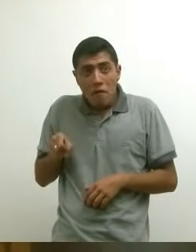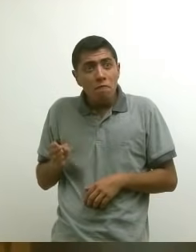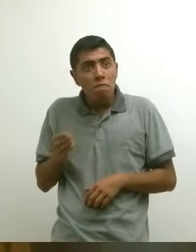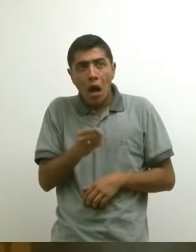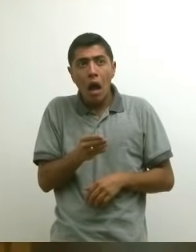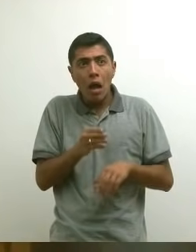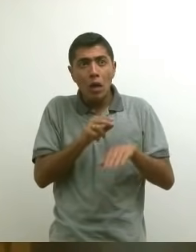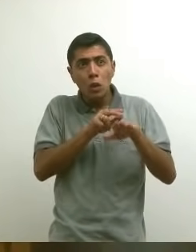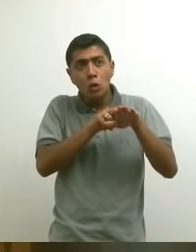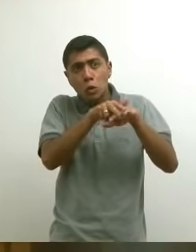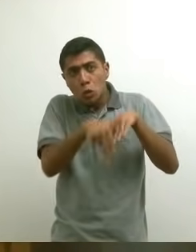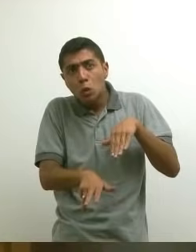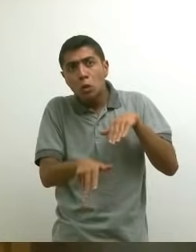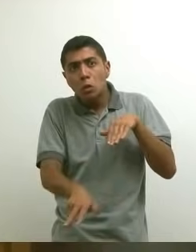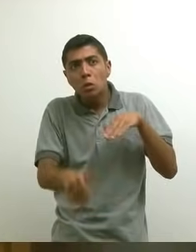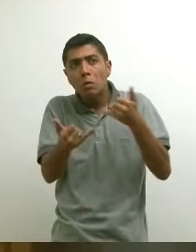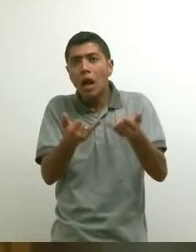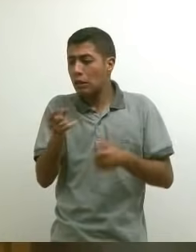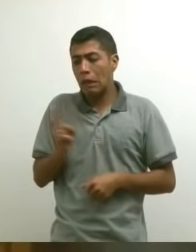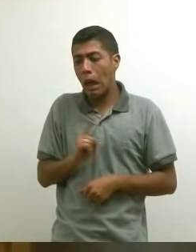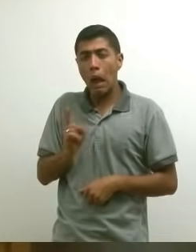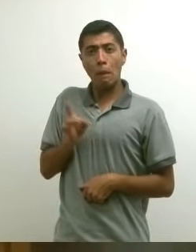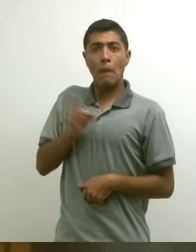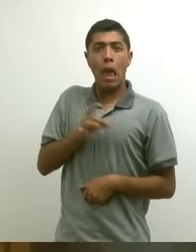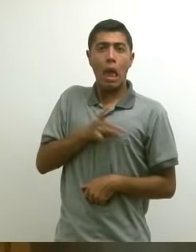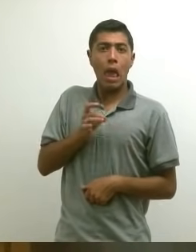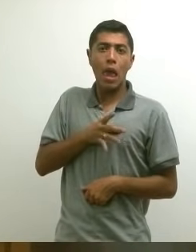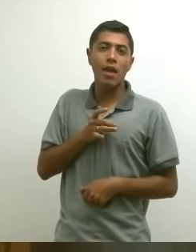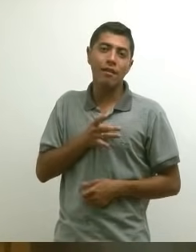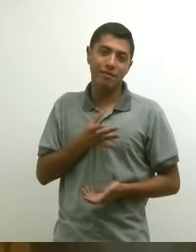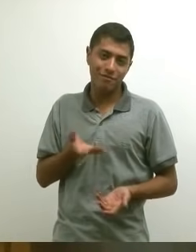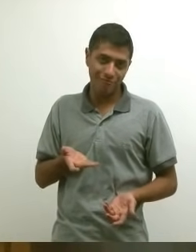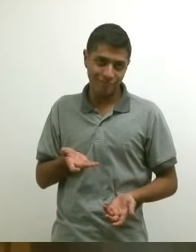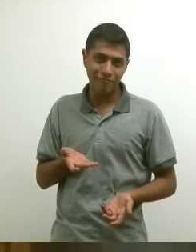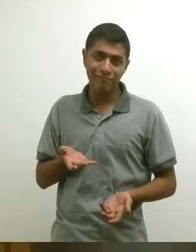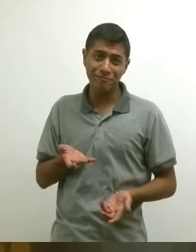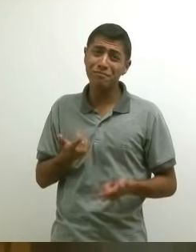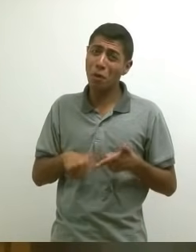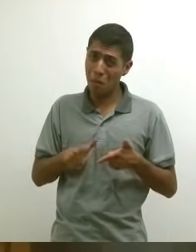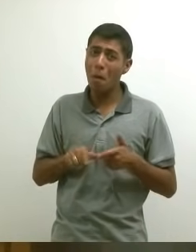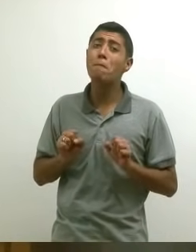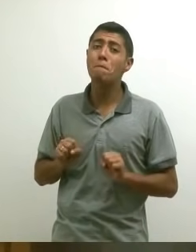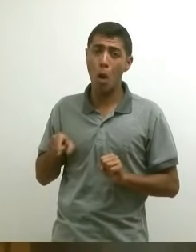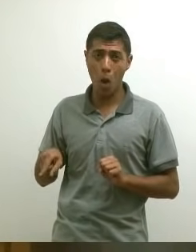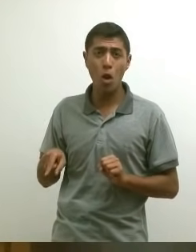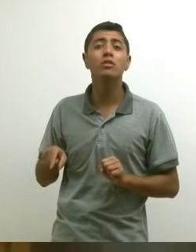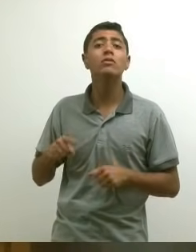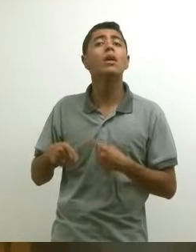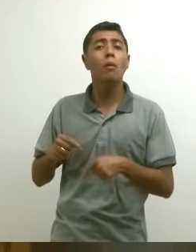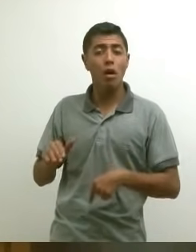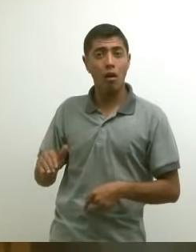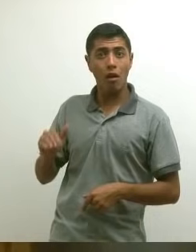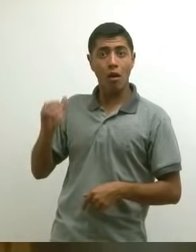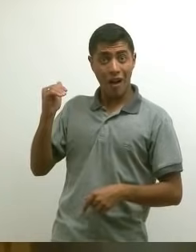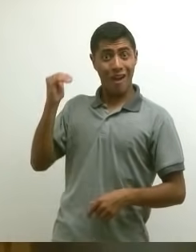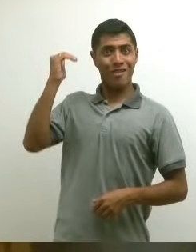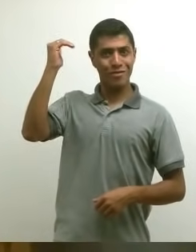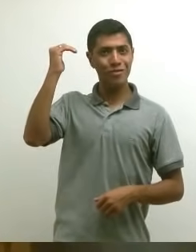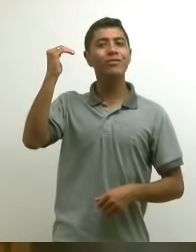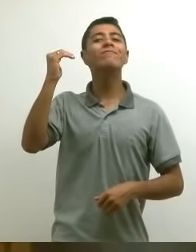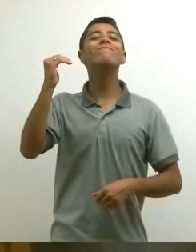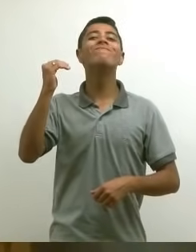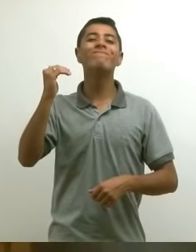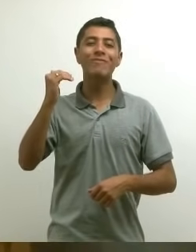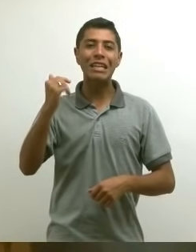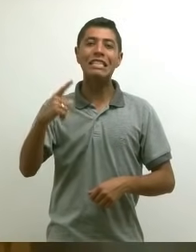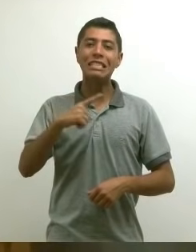adulta ou da adolescência está colesterol aumentado e pertença hoje em dia aumentou 300% o